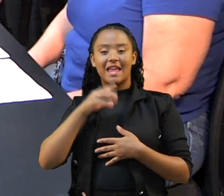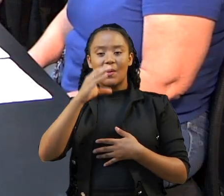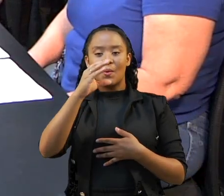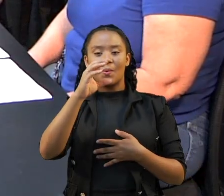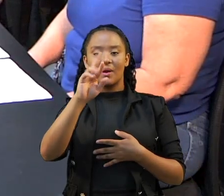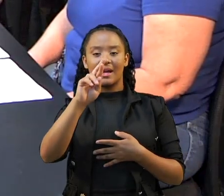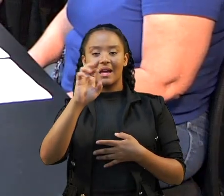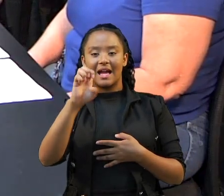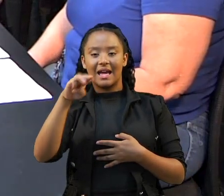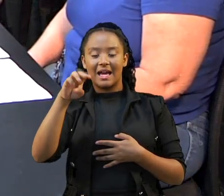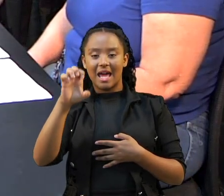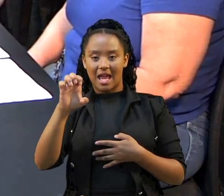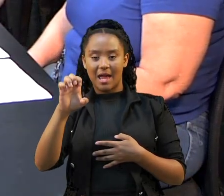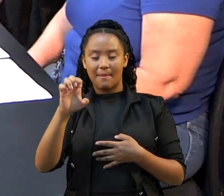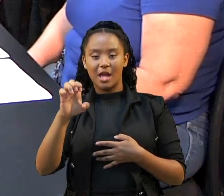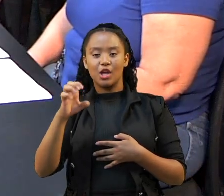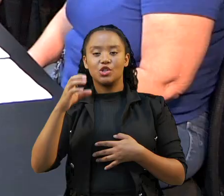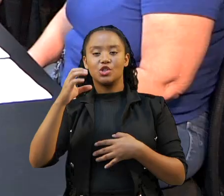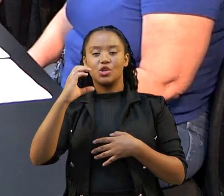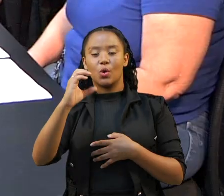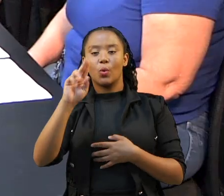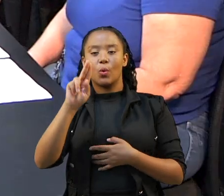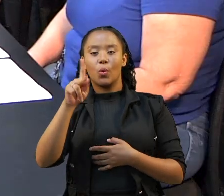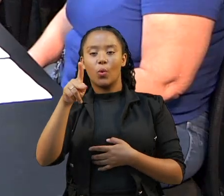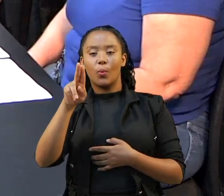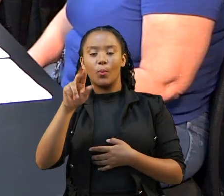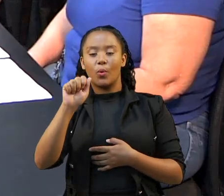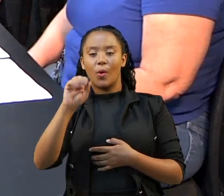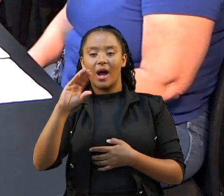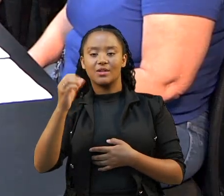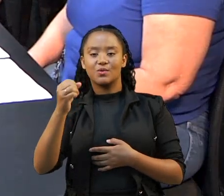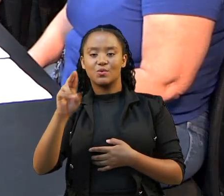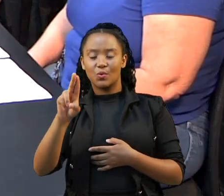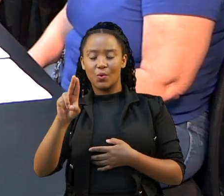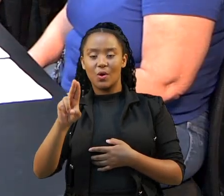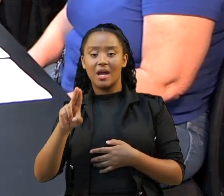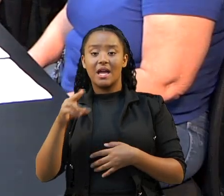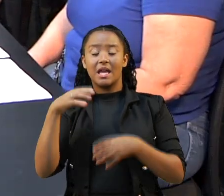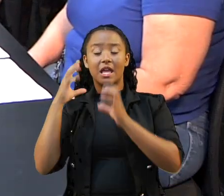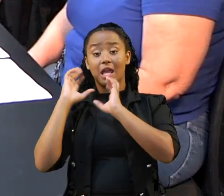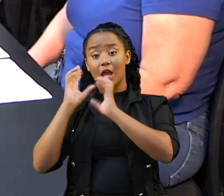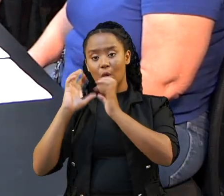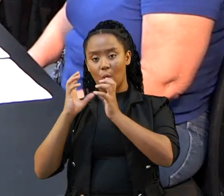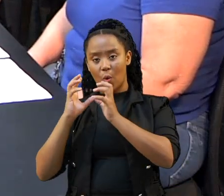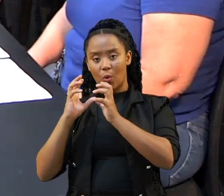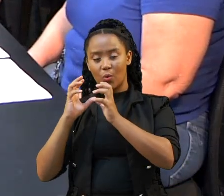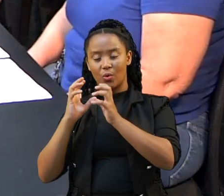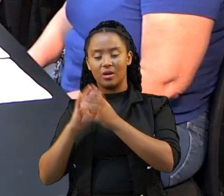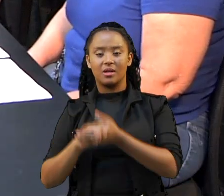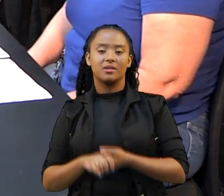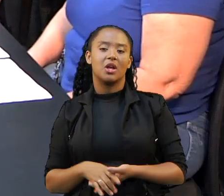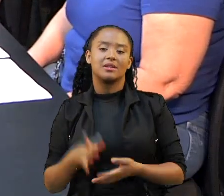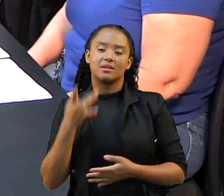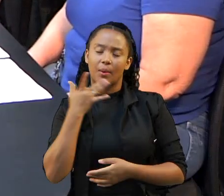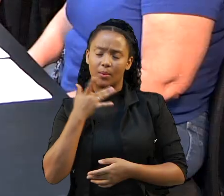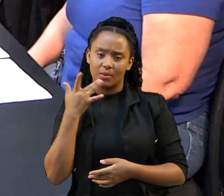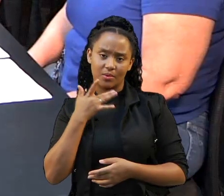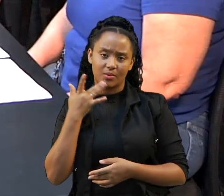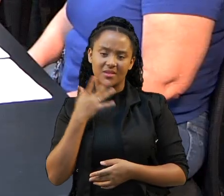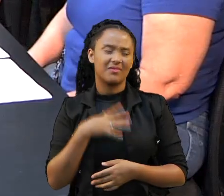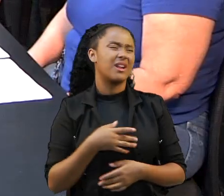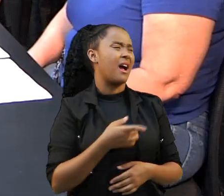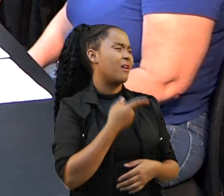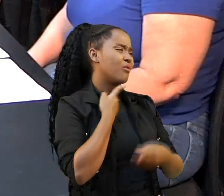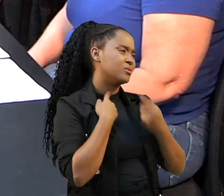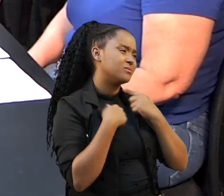cupuaçu e coco. Vai o creme de cupuaçu no meio, e aí passa o creme de cupuaçu por cima da torta também e joga o coco. Nossa, já